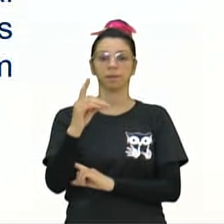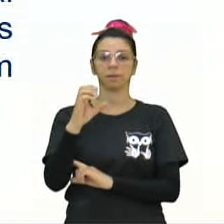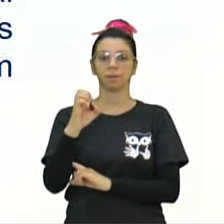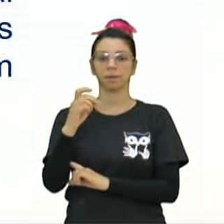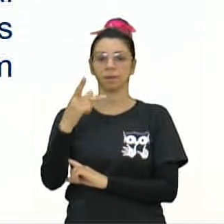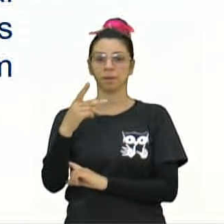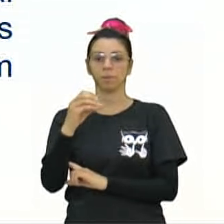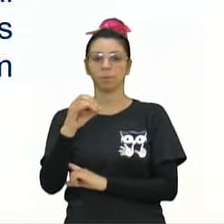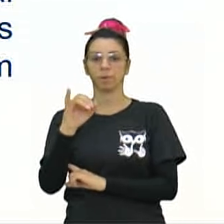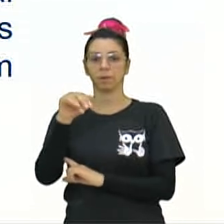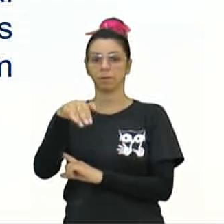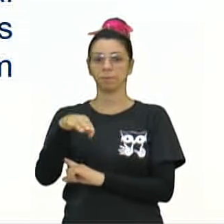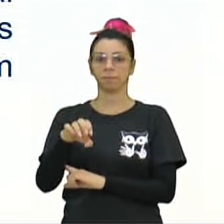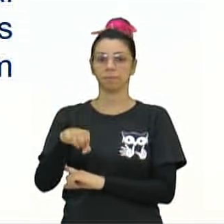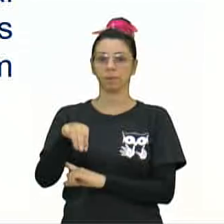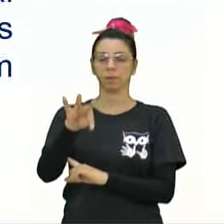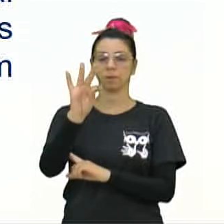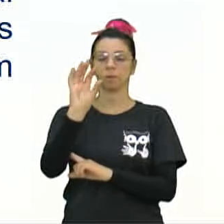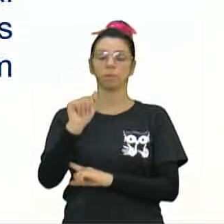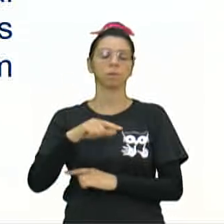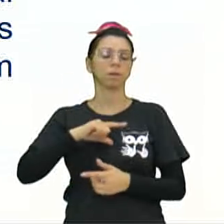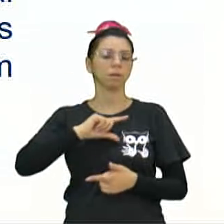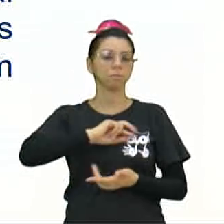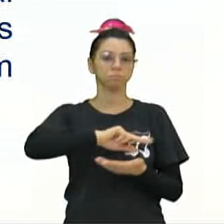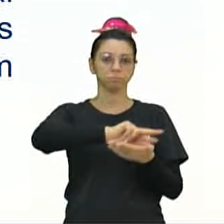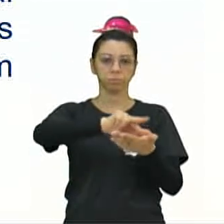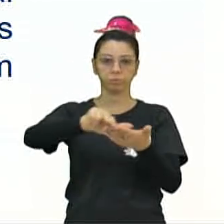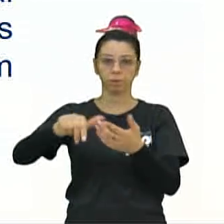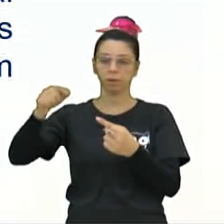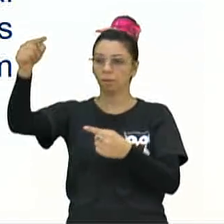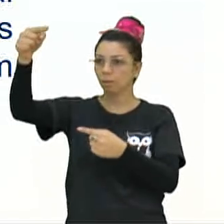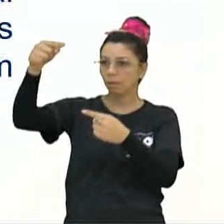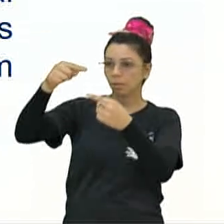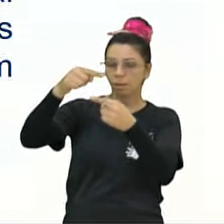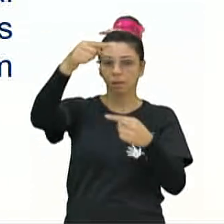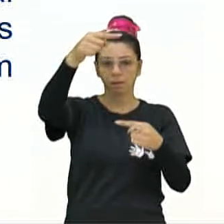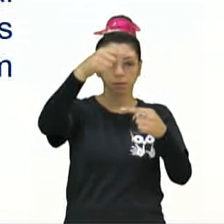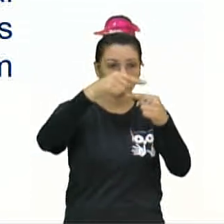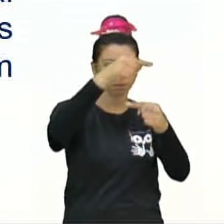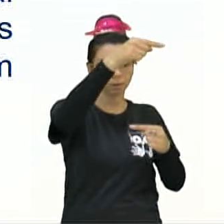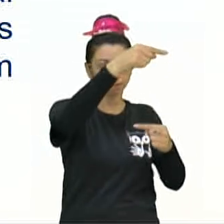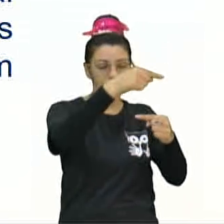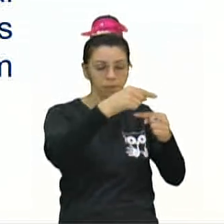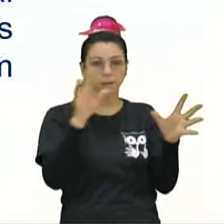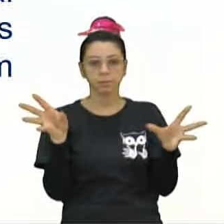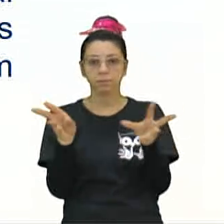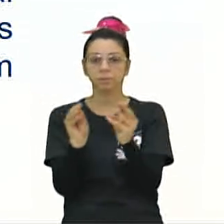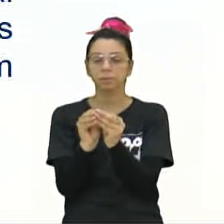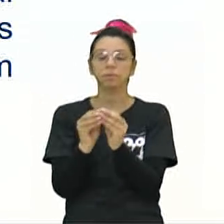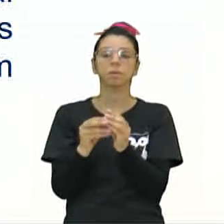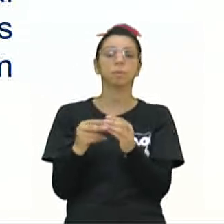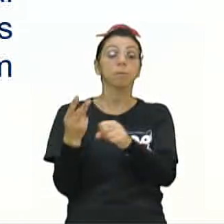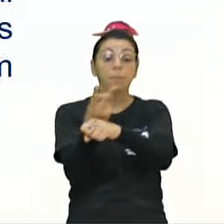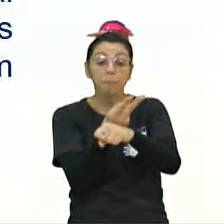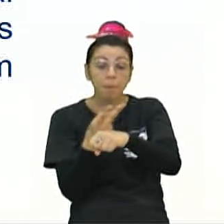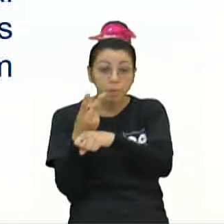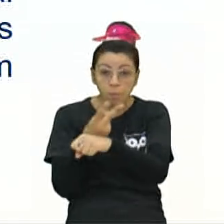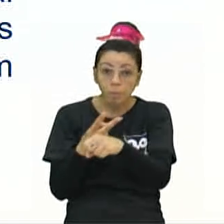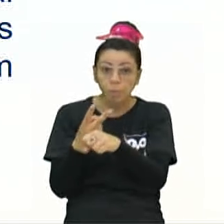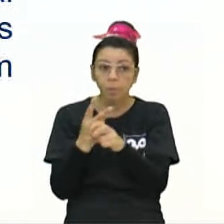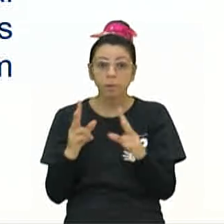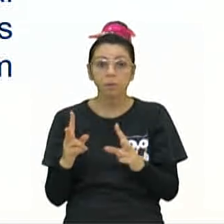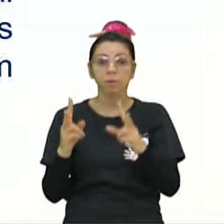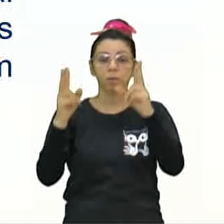na redação de várias micronarrativas sintetizadas. Localize-as neste fragmento. Então,